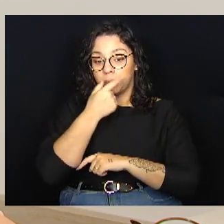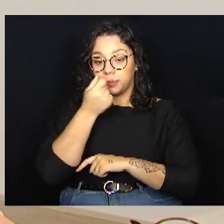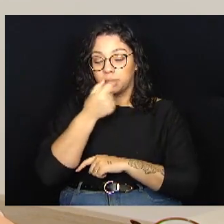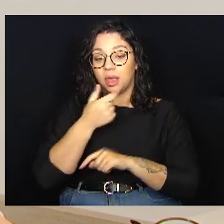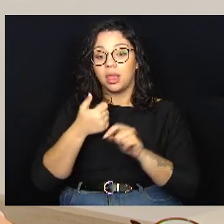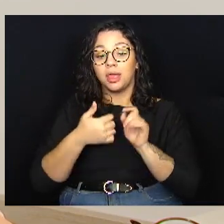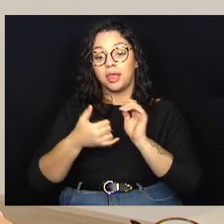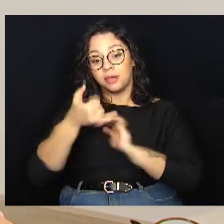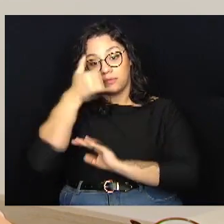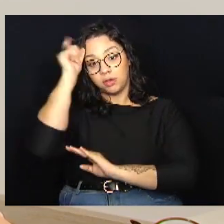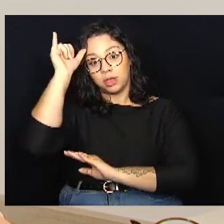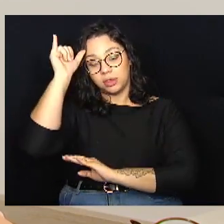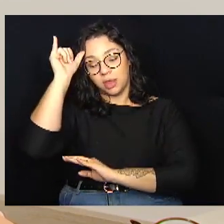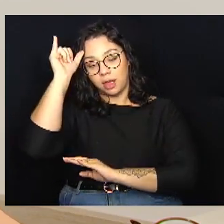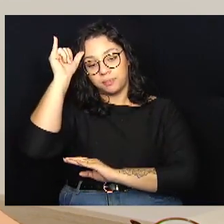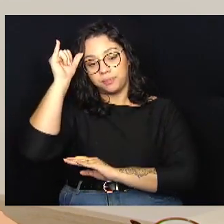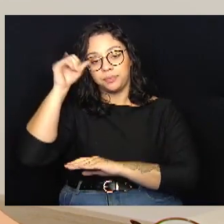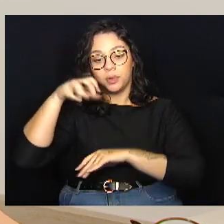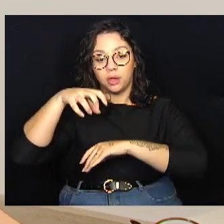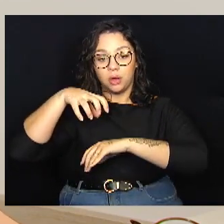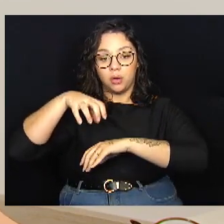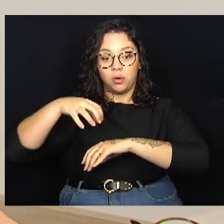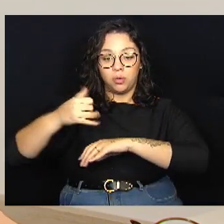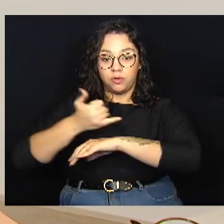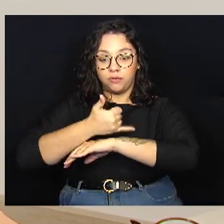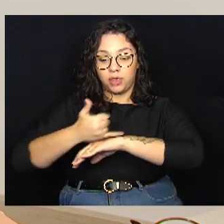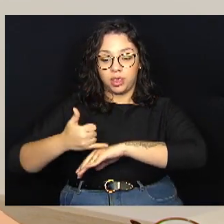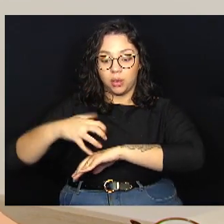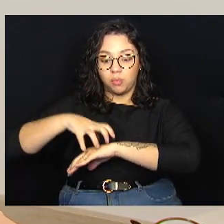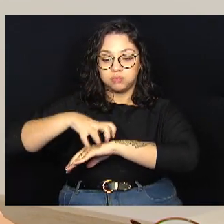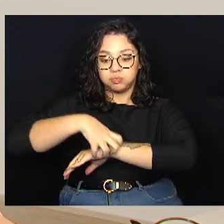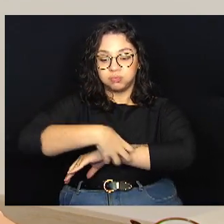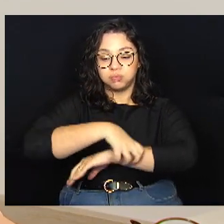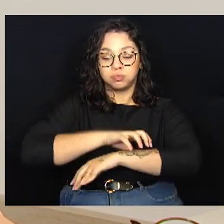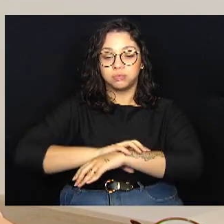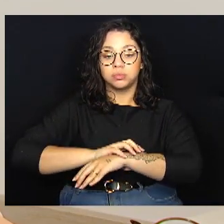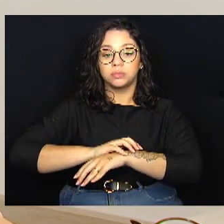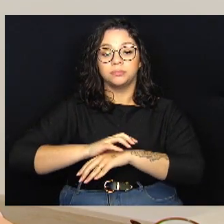até medicamentos anticoagulantes. E sempre a meia também faz parte do tratamento, né?